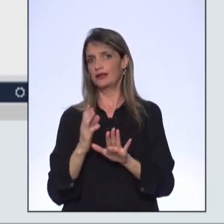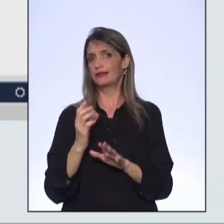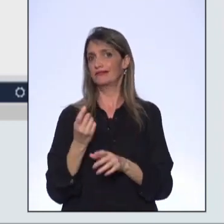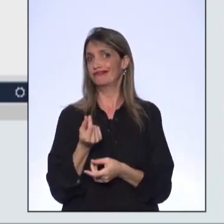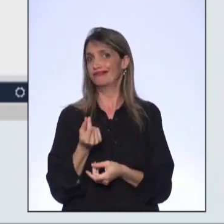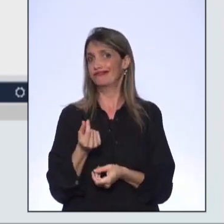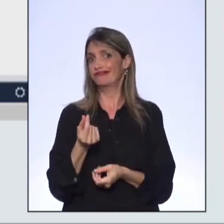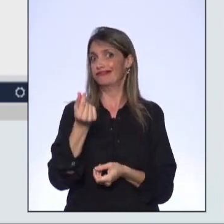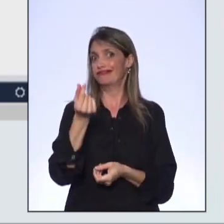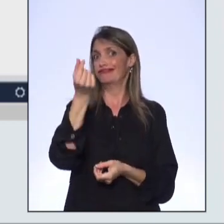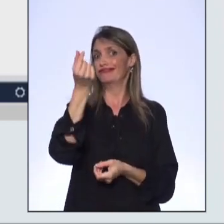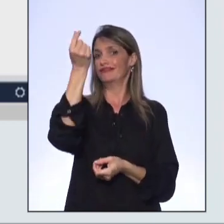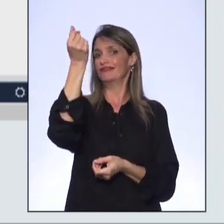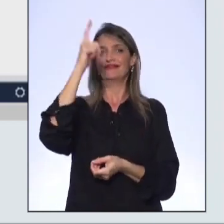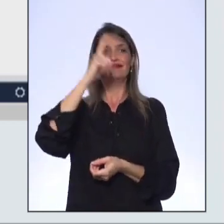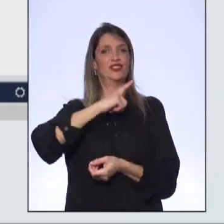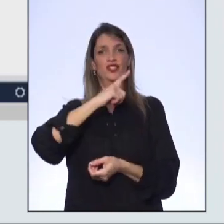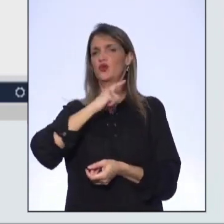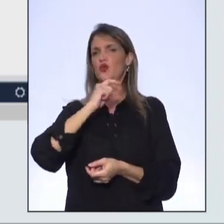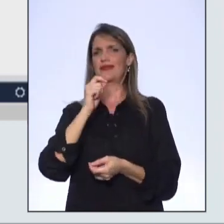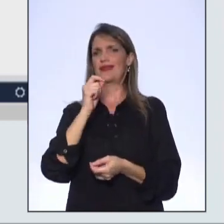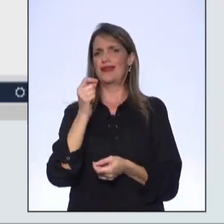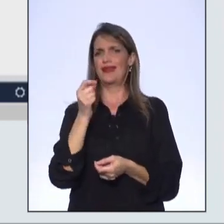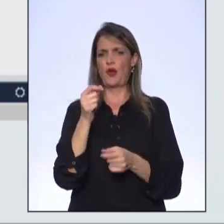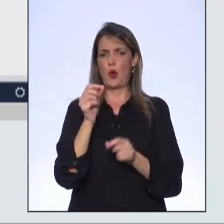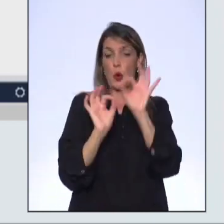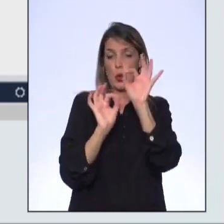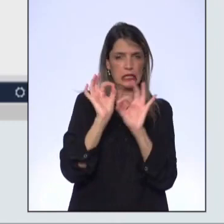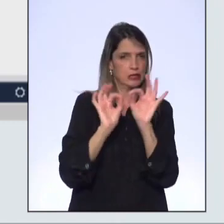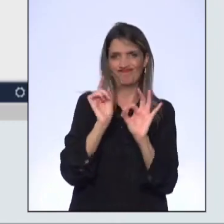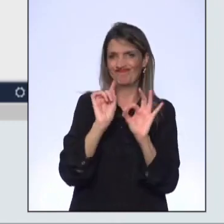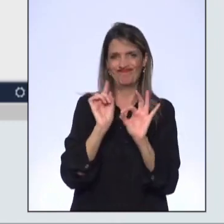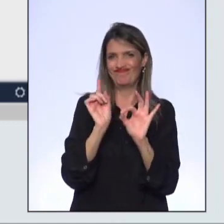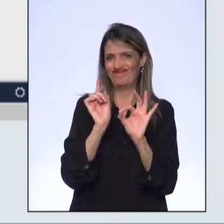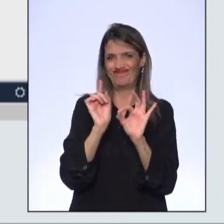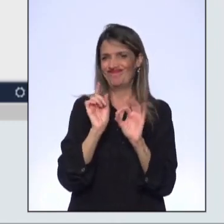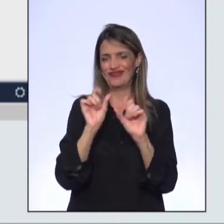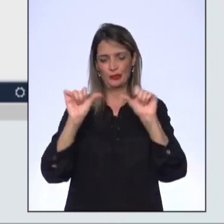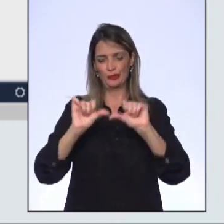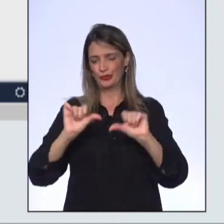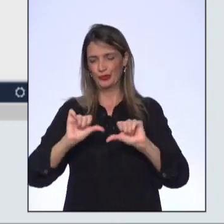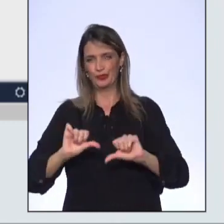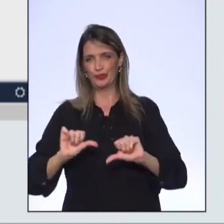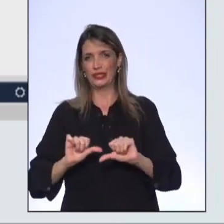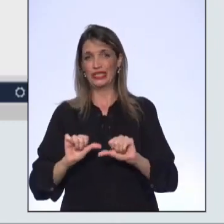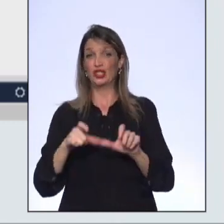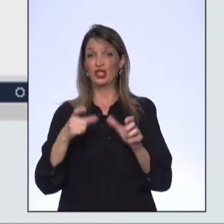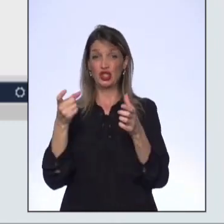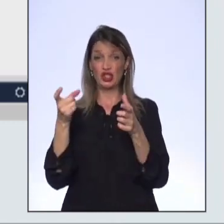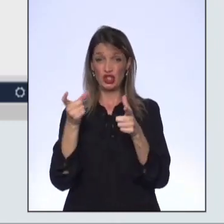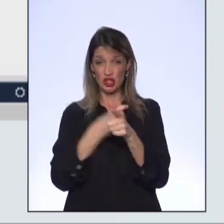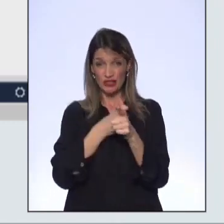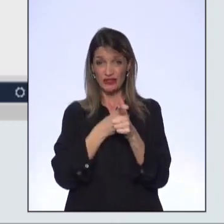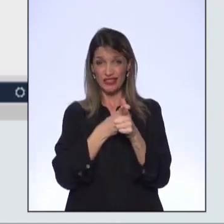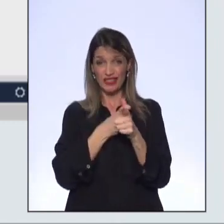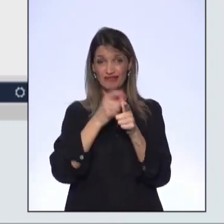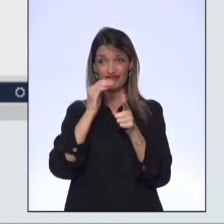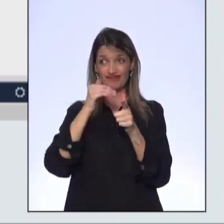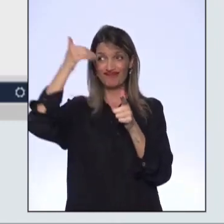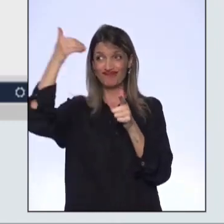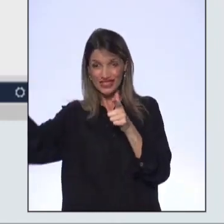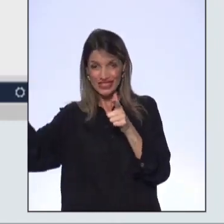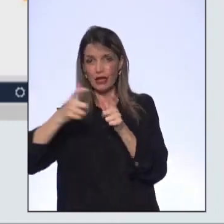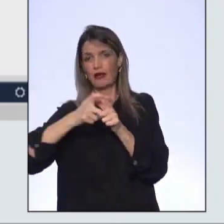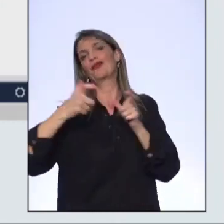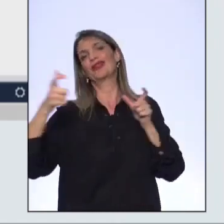ocorreu uma significativa desorganização da economia e um elevado aumento de nossa dívida externa. Para tentar